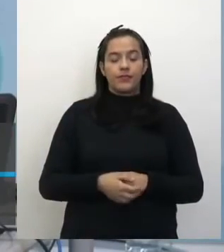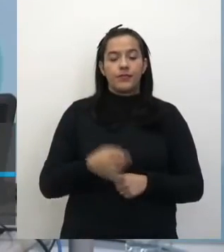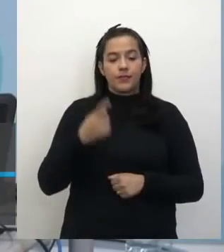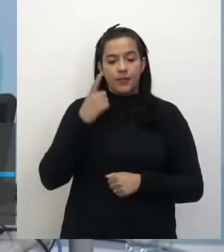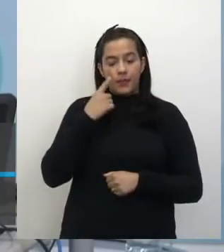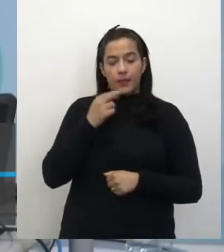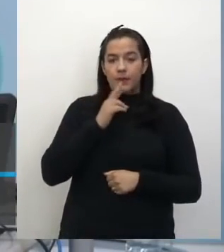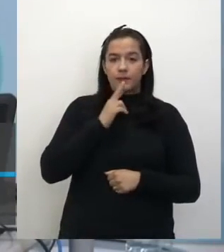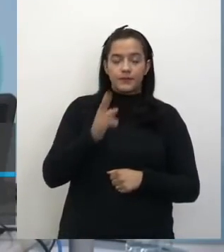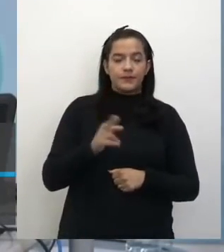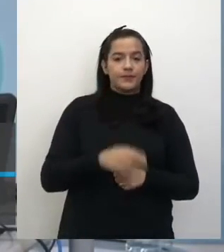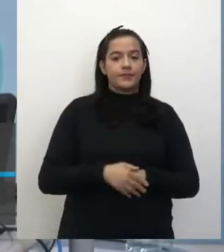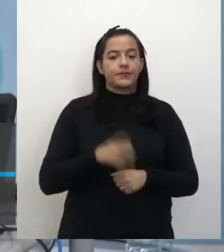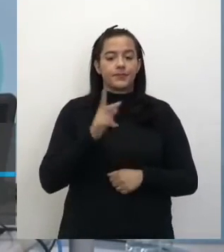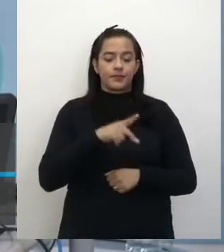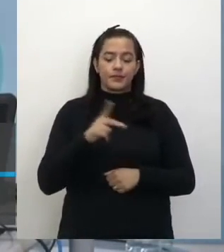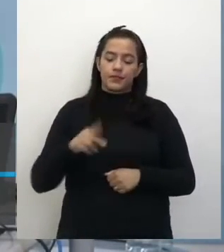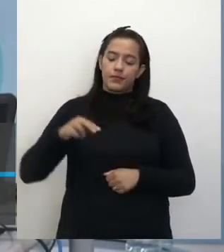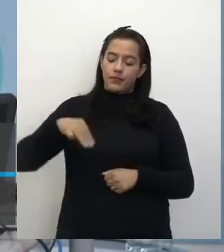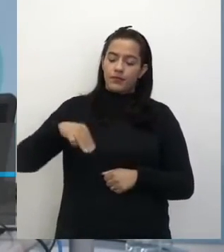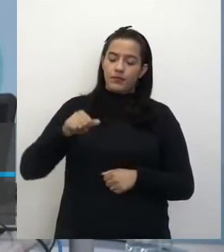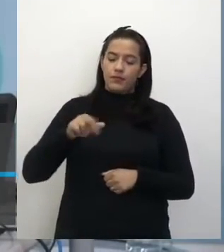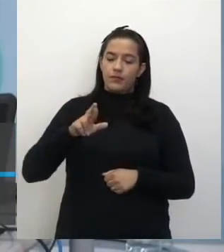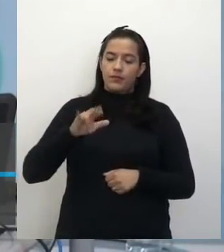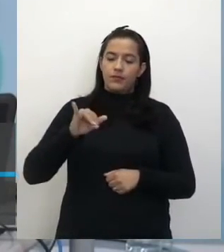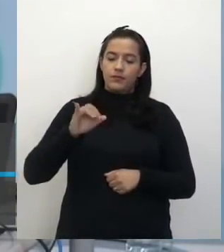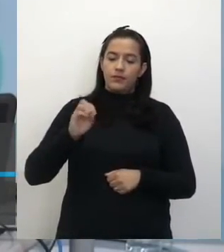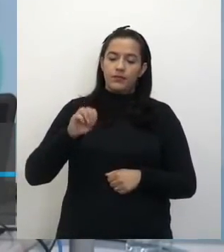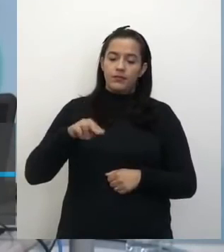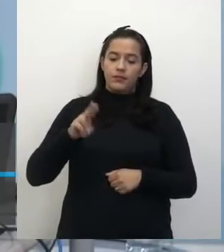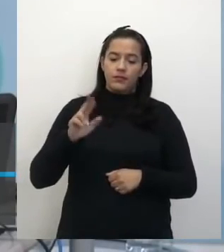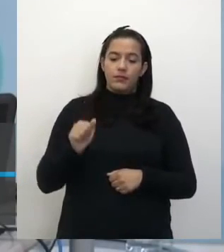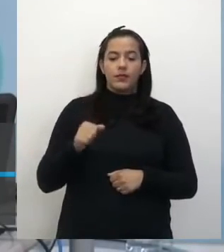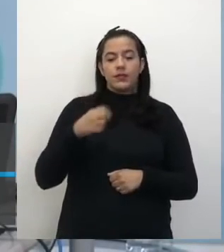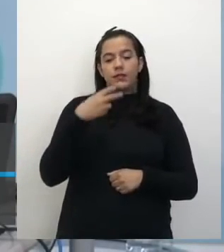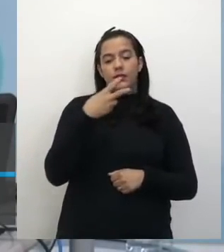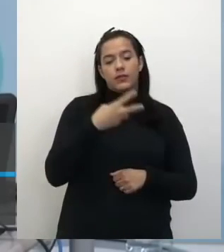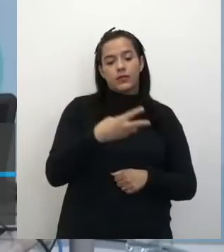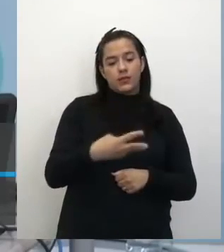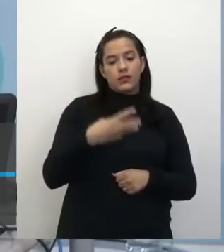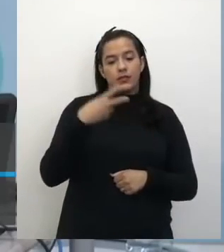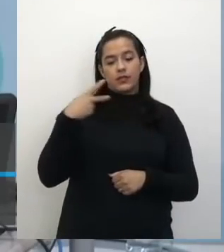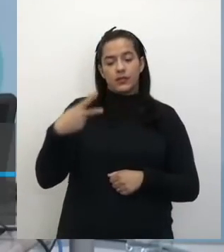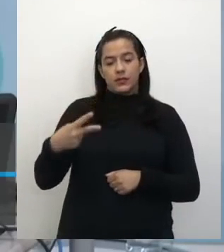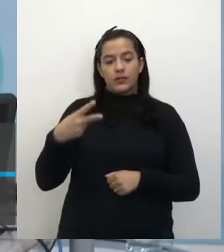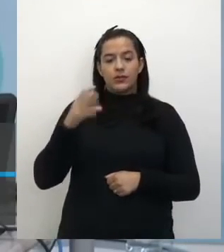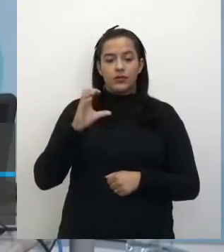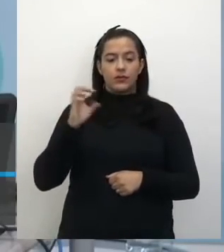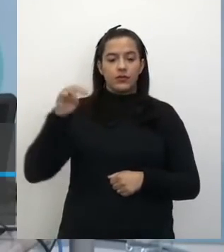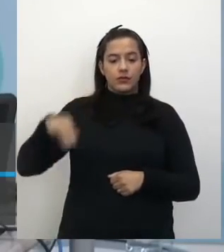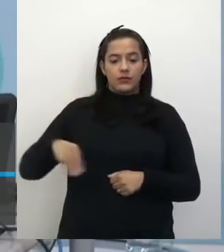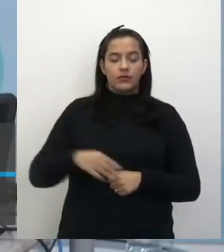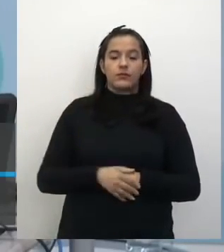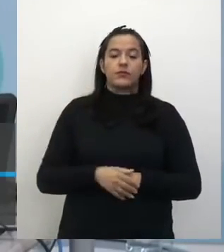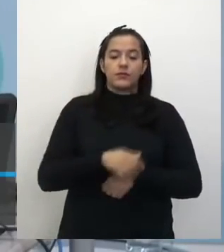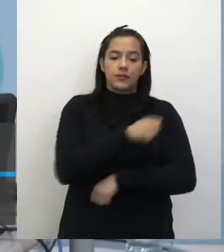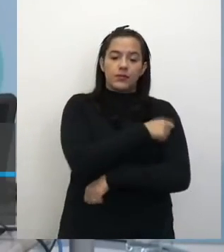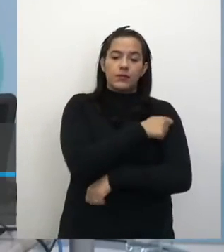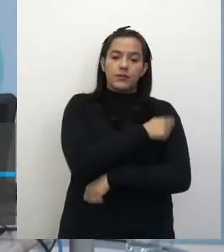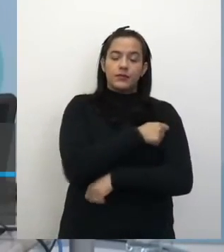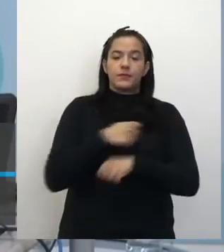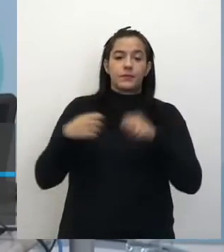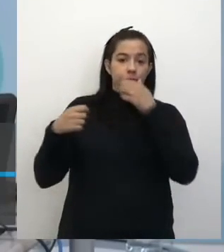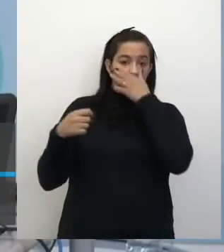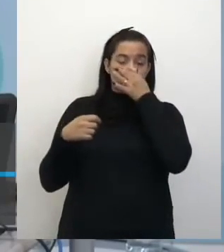ó. Professora Marina colocando 32 centímetros quadrados. Perfeito! Os alunos da